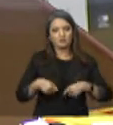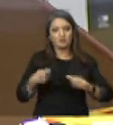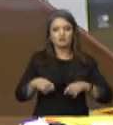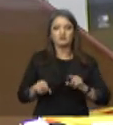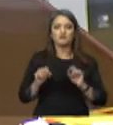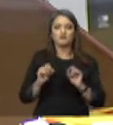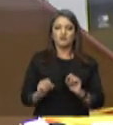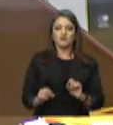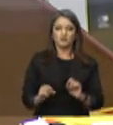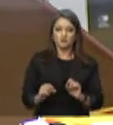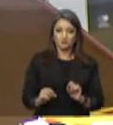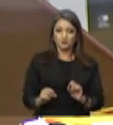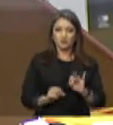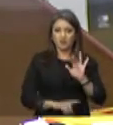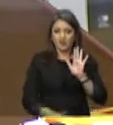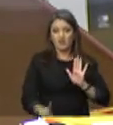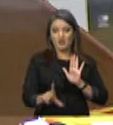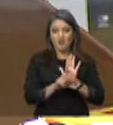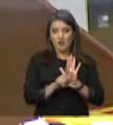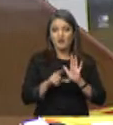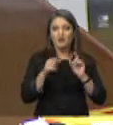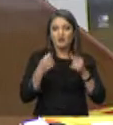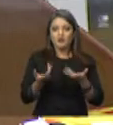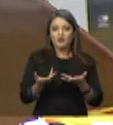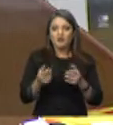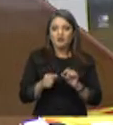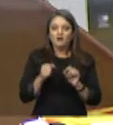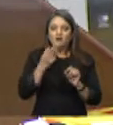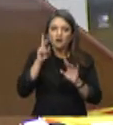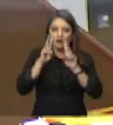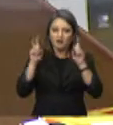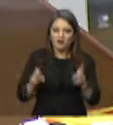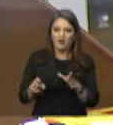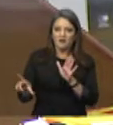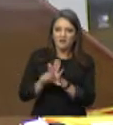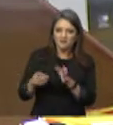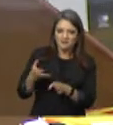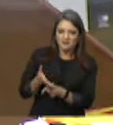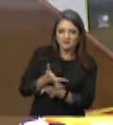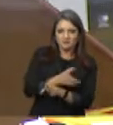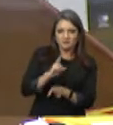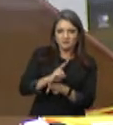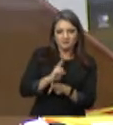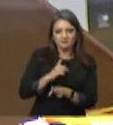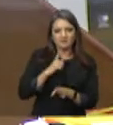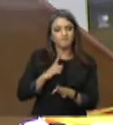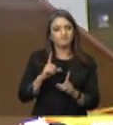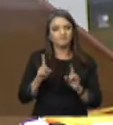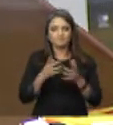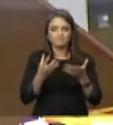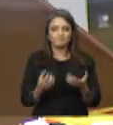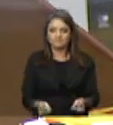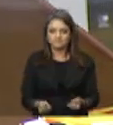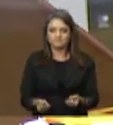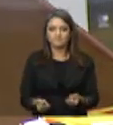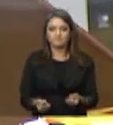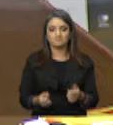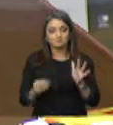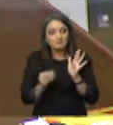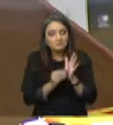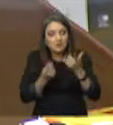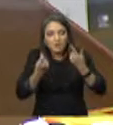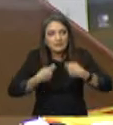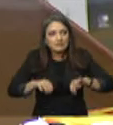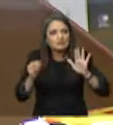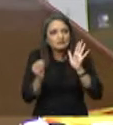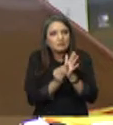do órgão as diferentes sobre a questão específica da retroatividade rejeitando sua previsão expressa por considerar tão